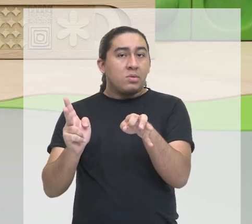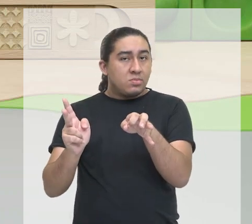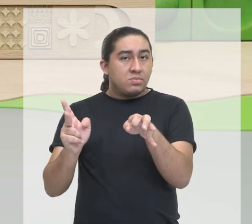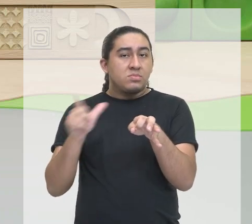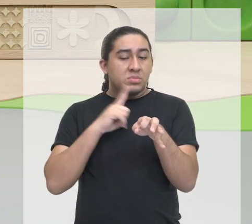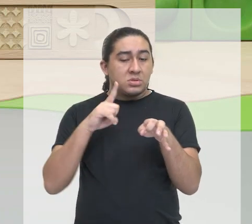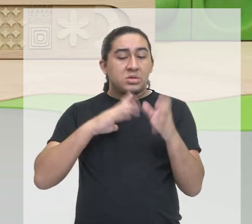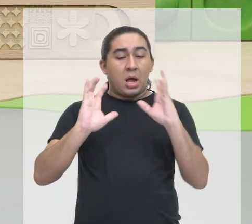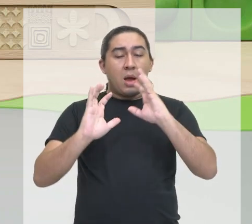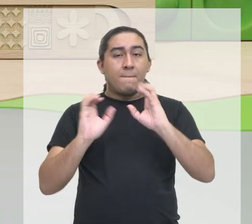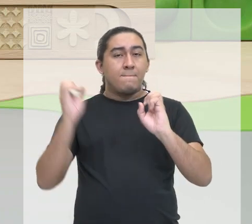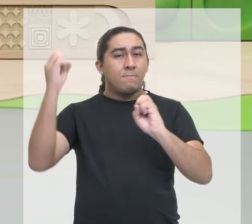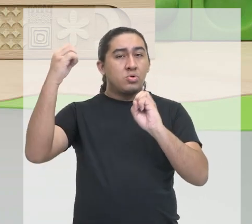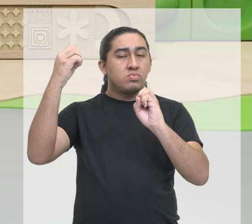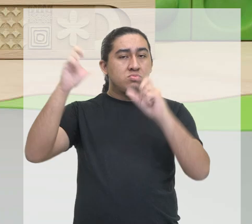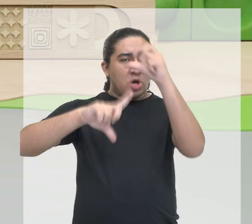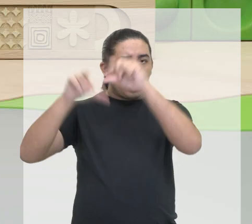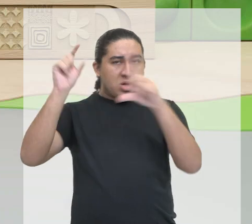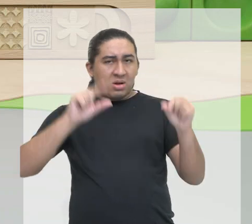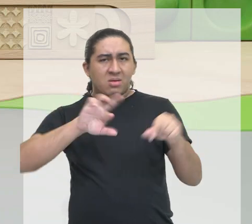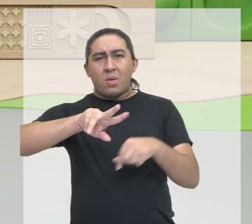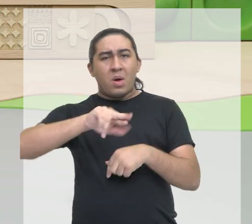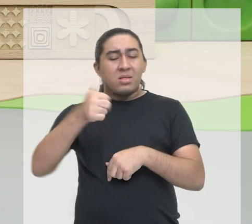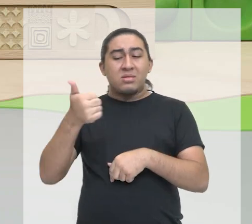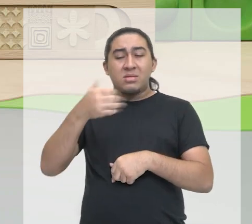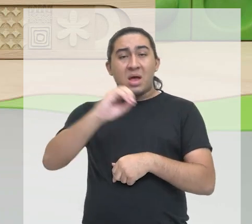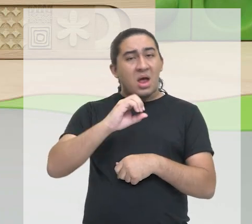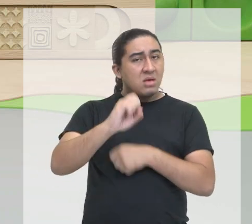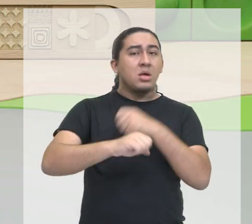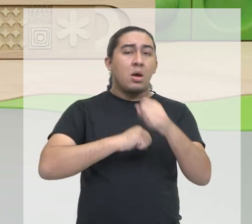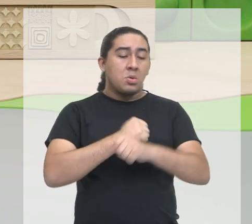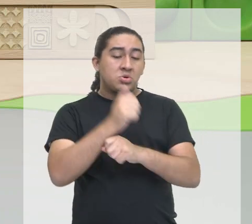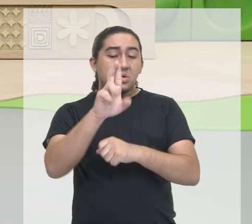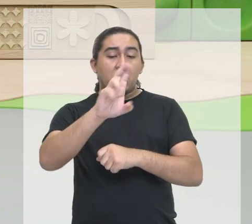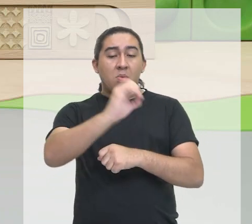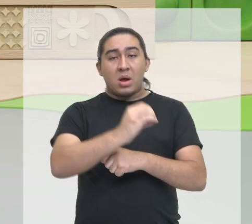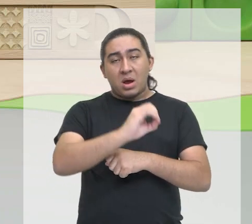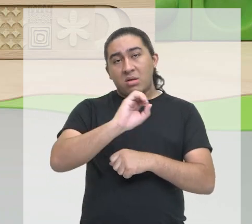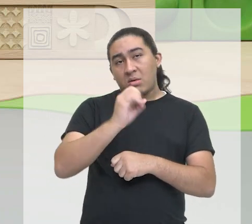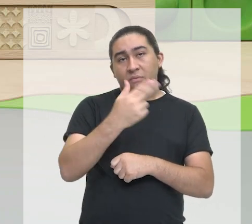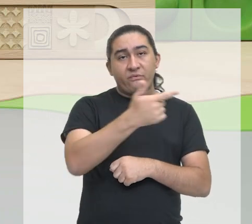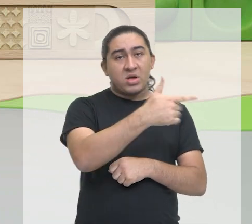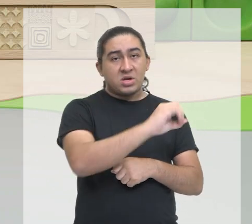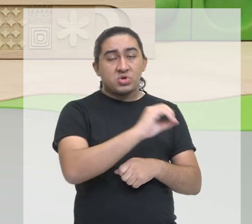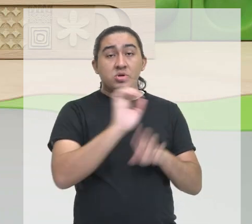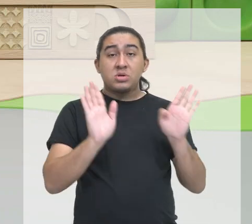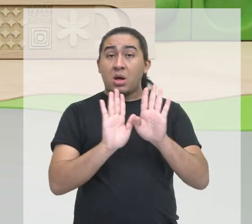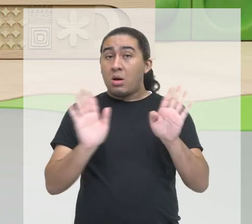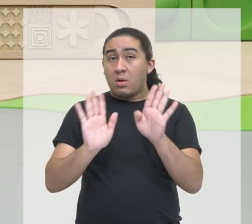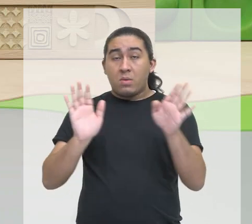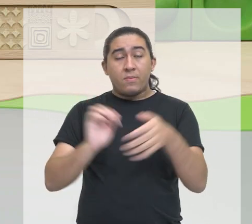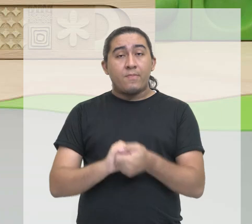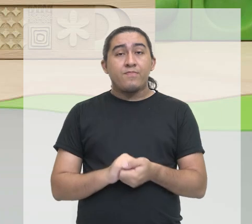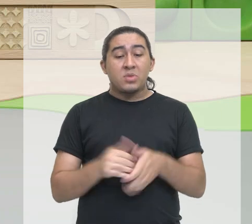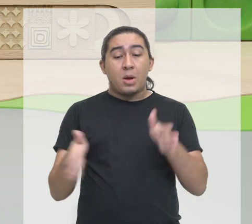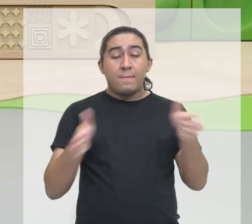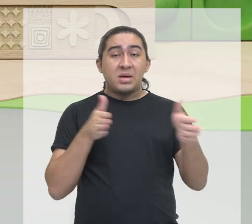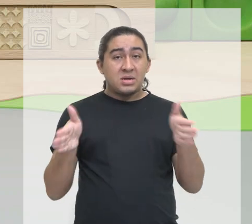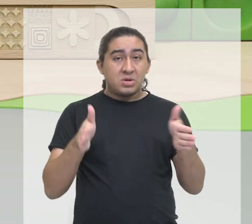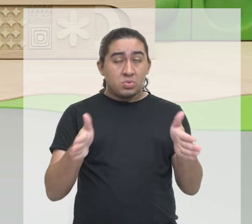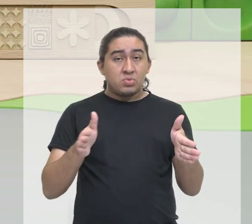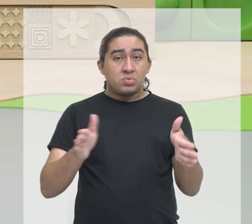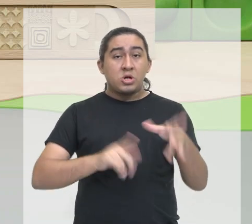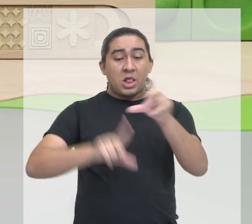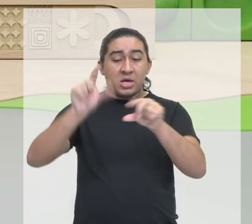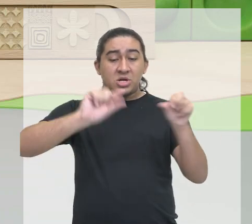tempo. E eu não estou falando, gente, de 10 anos, 20 anos, 50 anos. O tempo de vida das estrelas é de